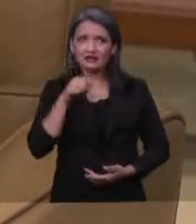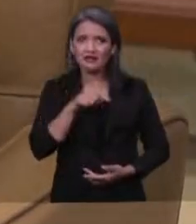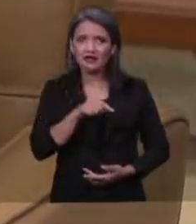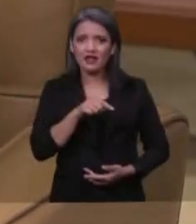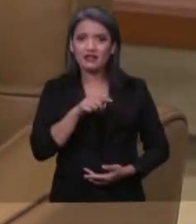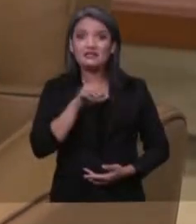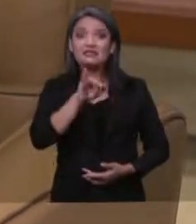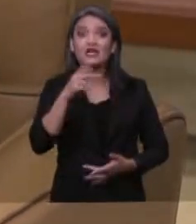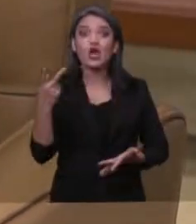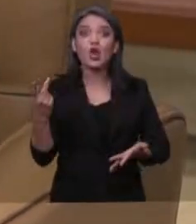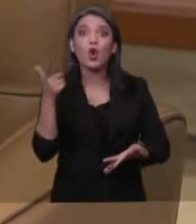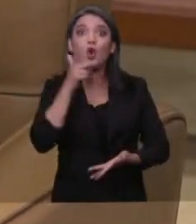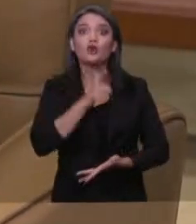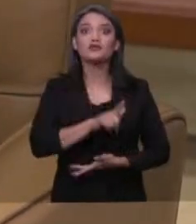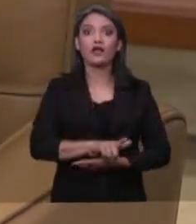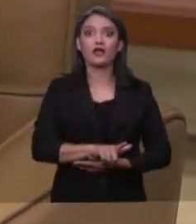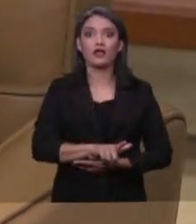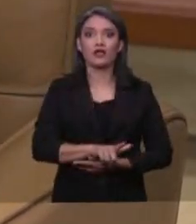exitosa.